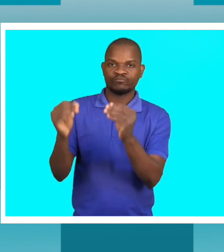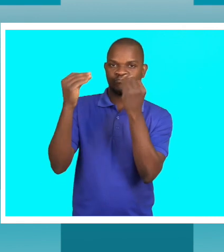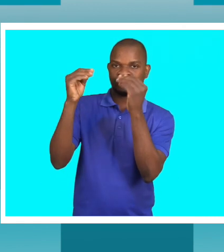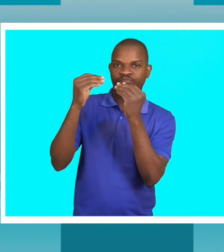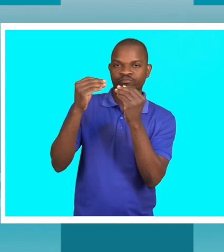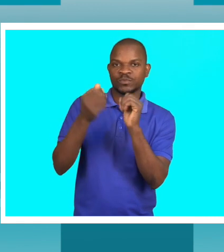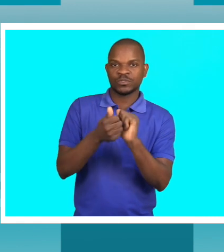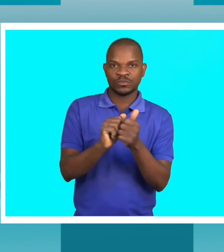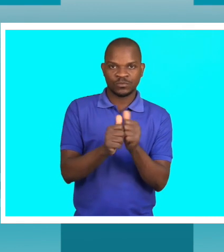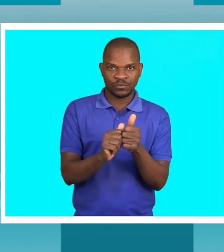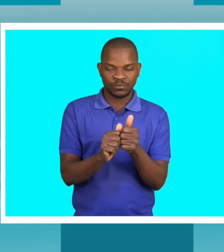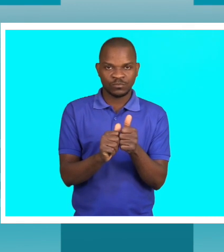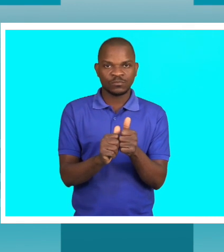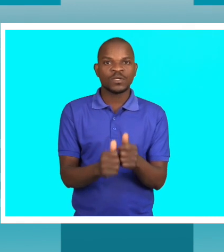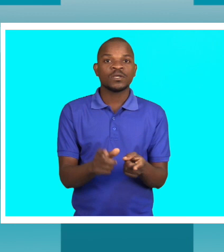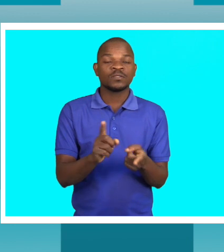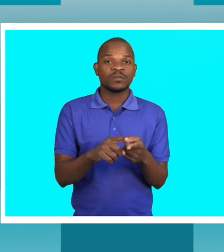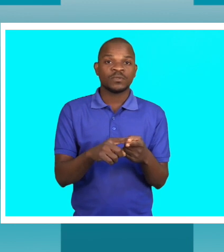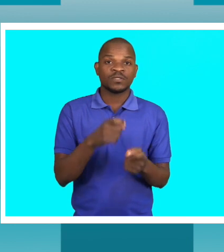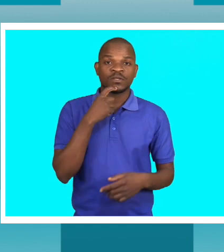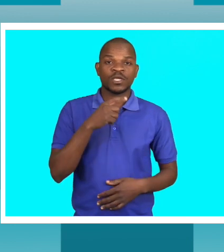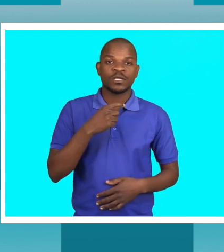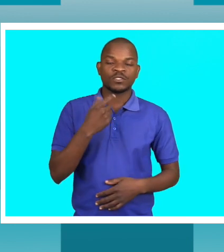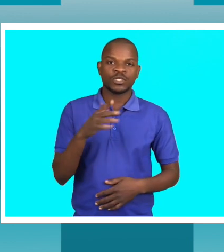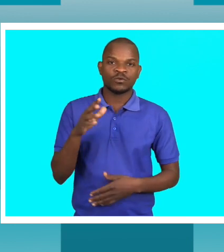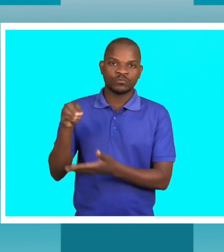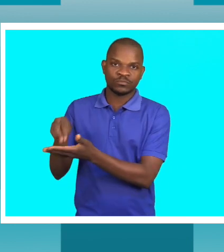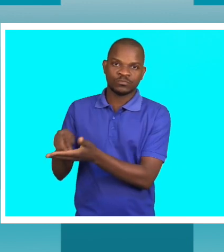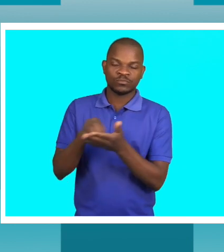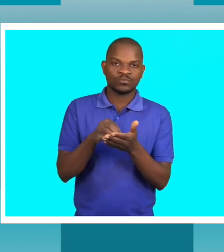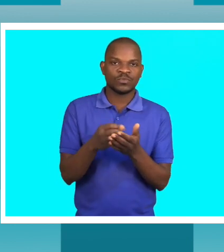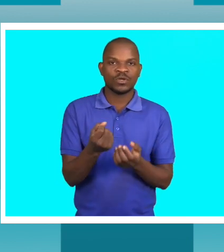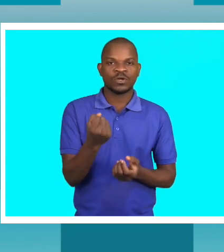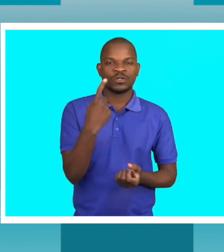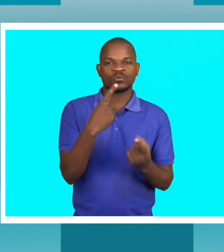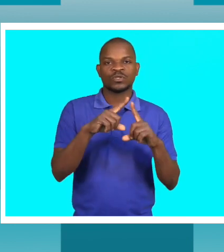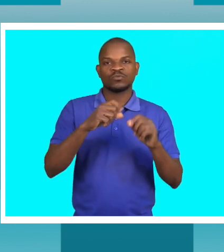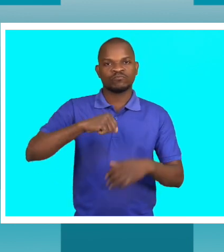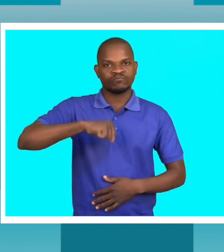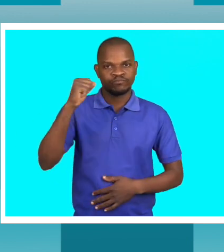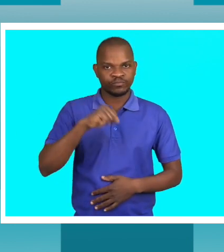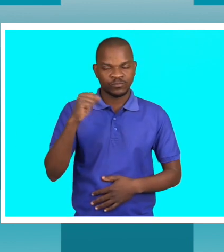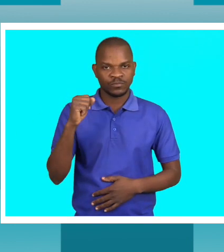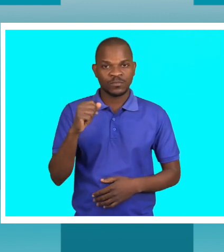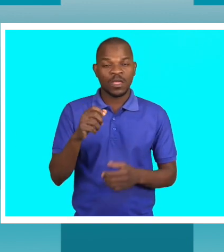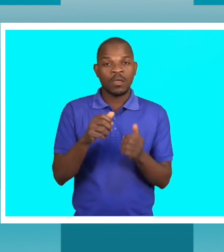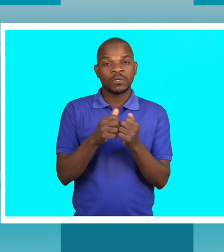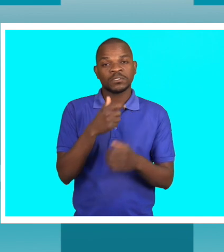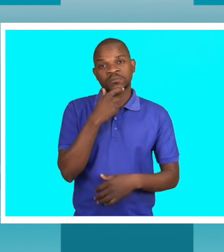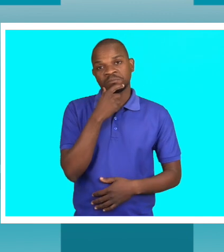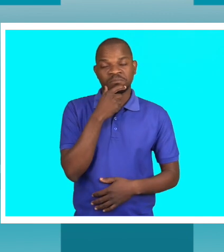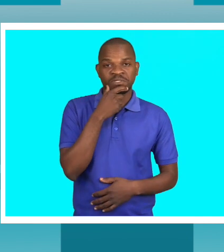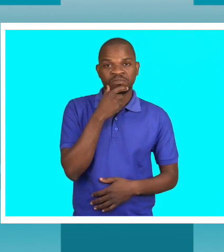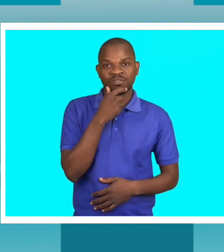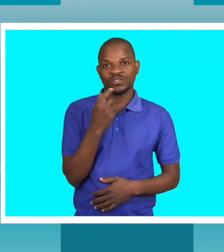terminar, dizer que com esses campeões que eu trouxe lá de Manica, a ideia de mesmo conseguir prosseguir com eles, é com muita